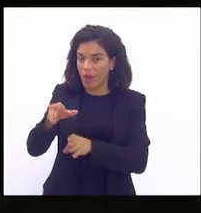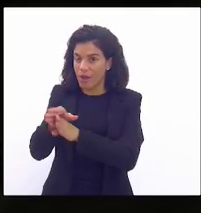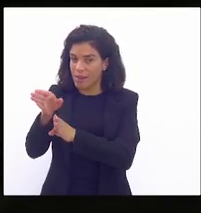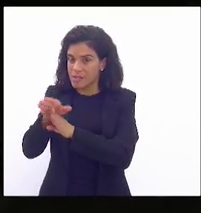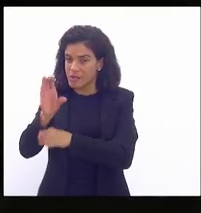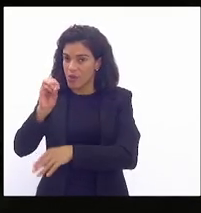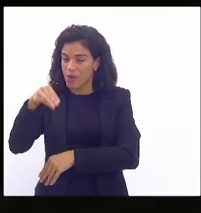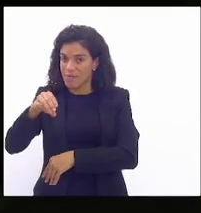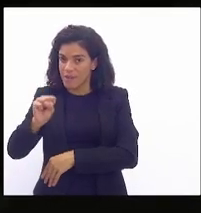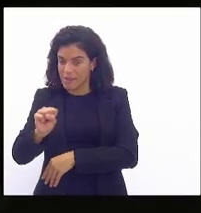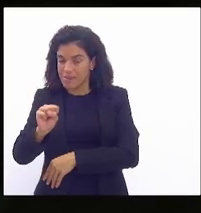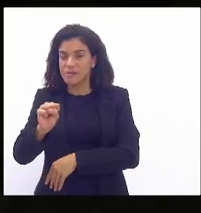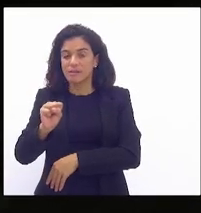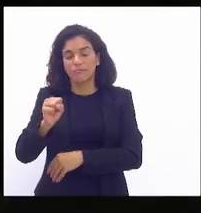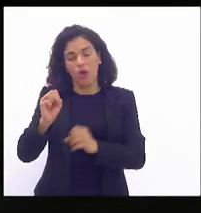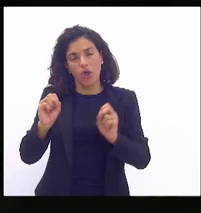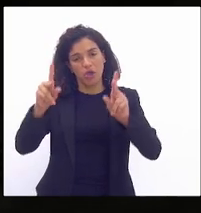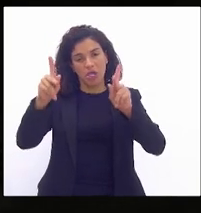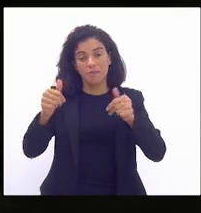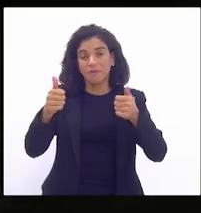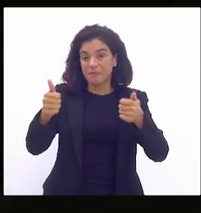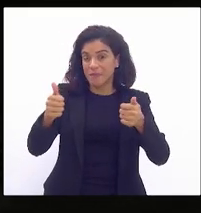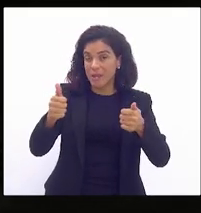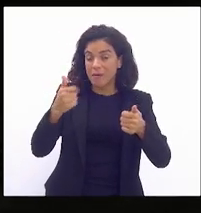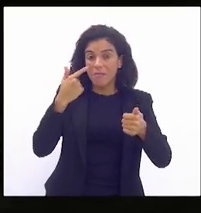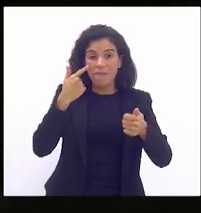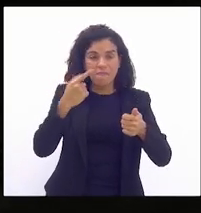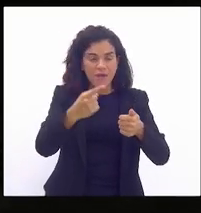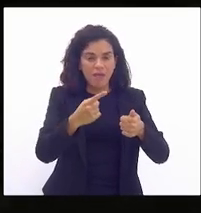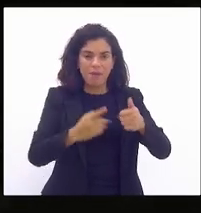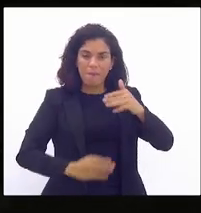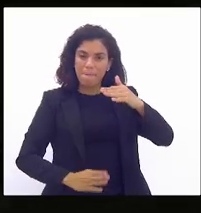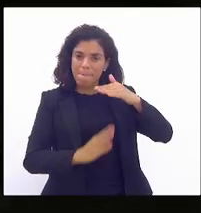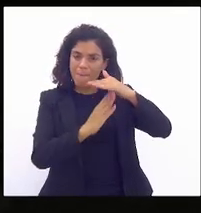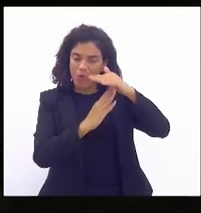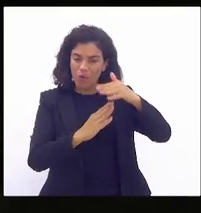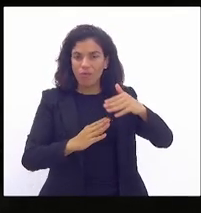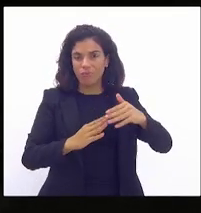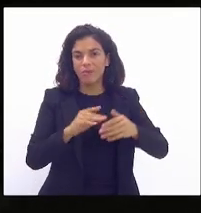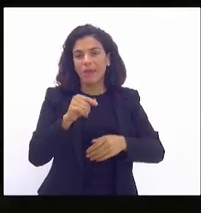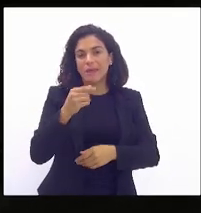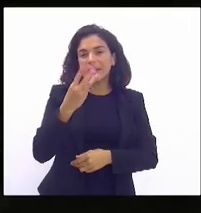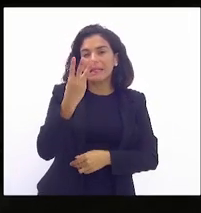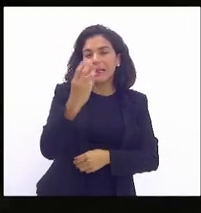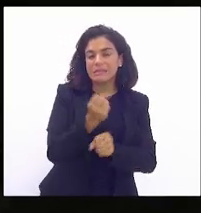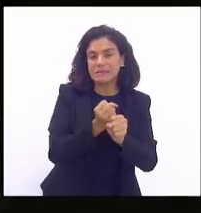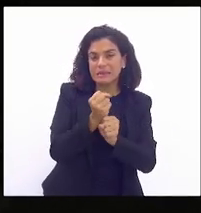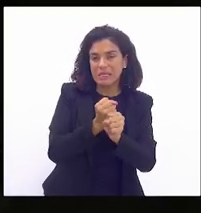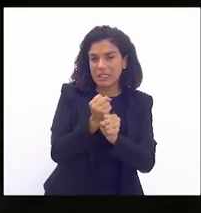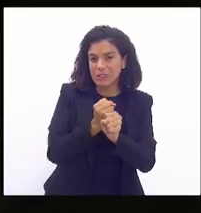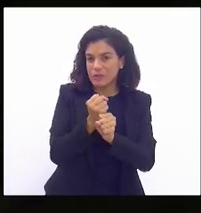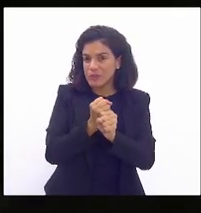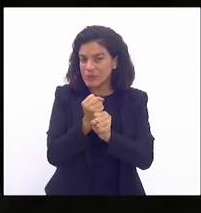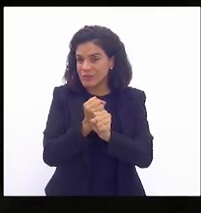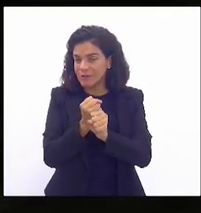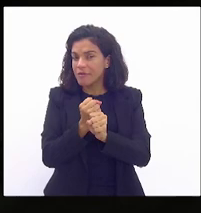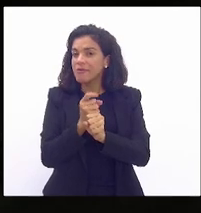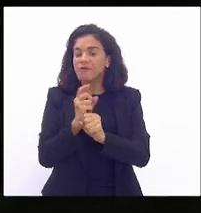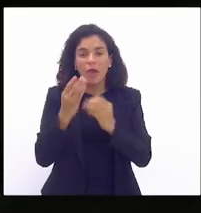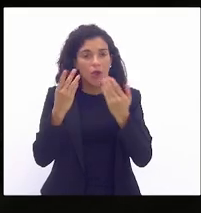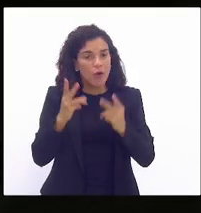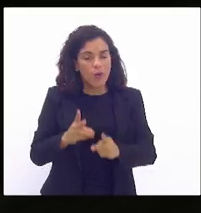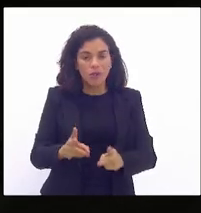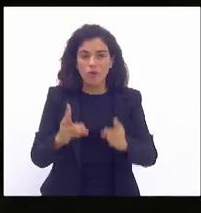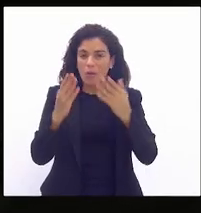pela OMS. Aí está ok. Mas se a gente atingir o padrão final daqui, sei lá, 3 anos, a gente vai estar ainda sendo exposto